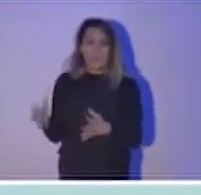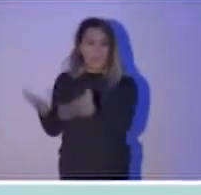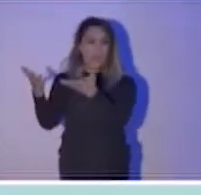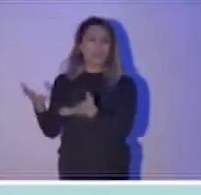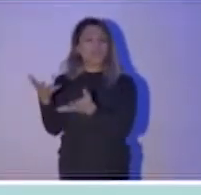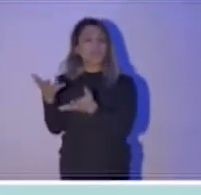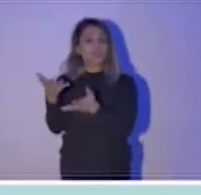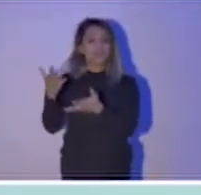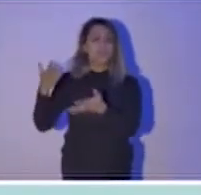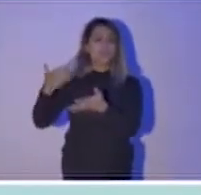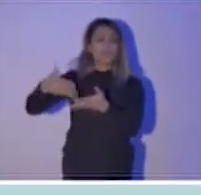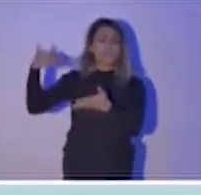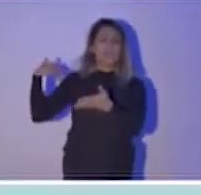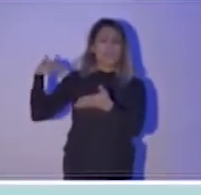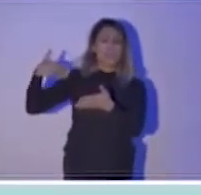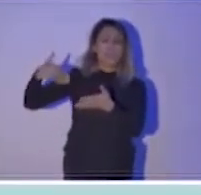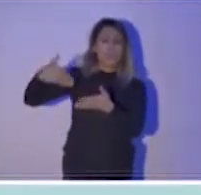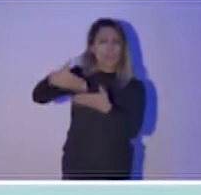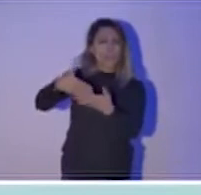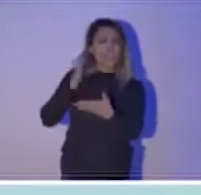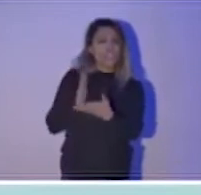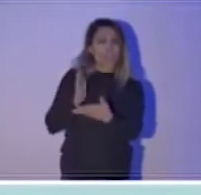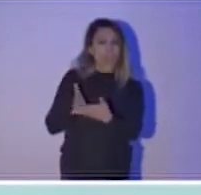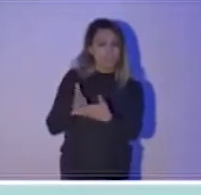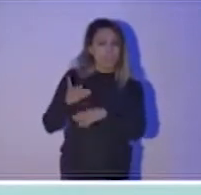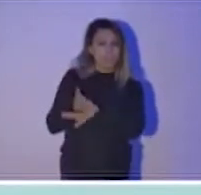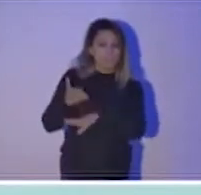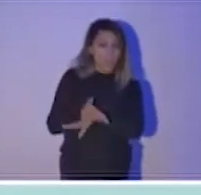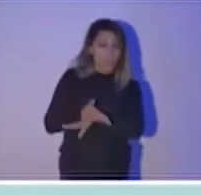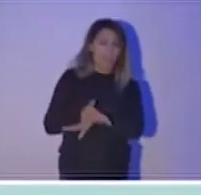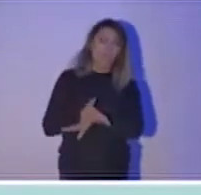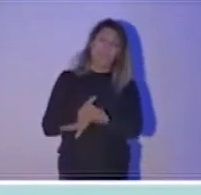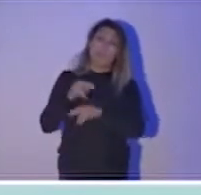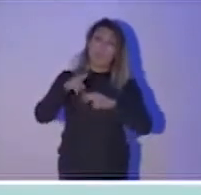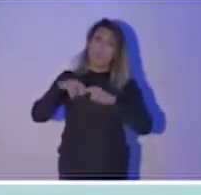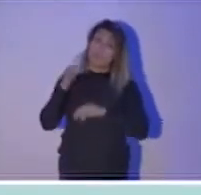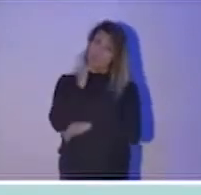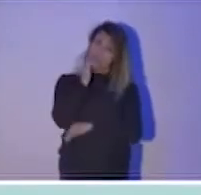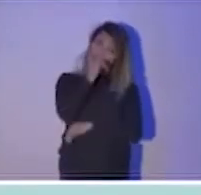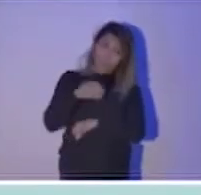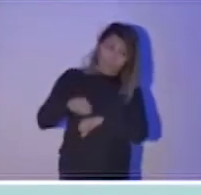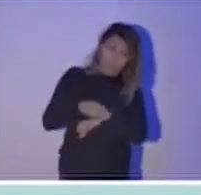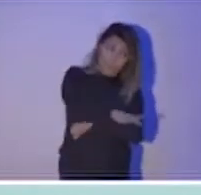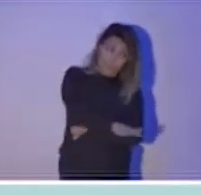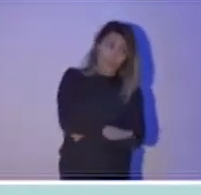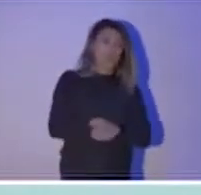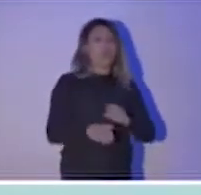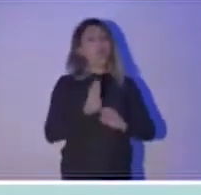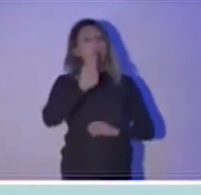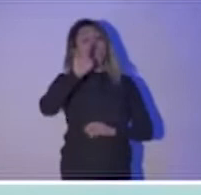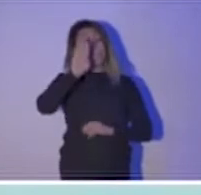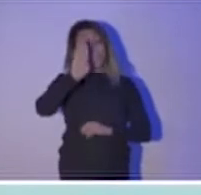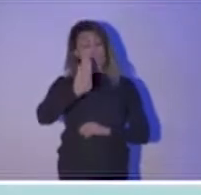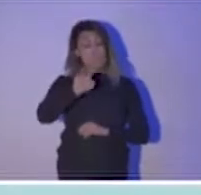aceleração da aprendizagem? É por isso que eu estou falando que nós não podemos esquecer qual é a finalidade da base do currículo do movimento